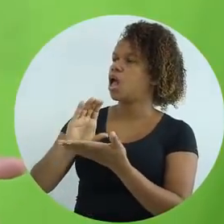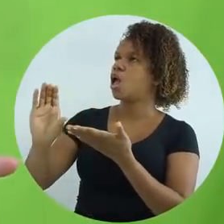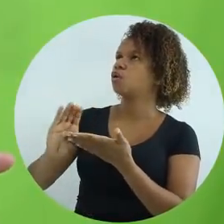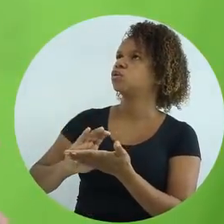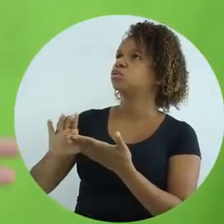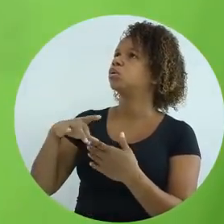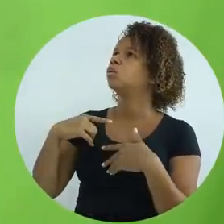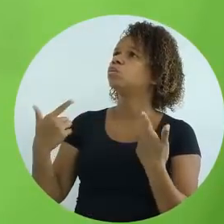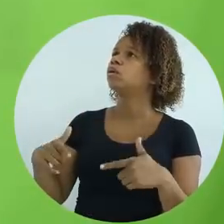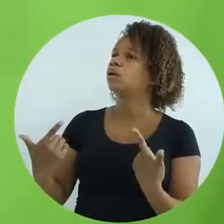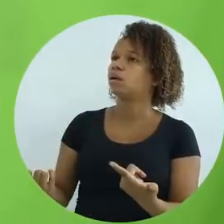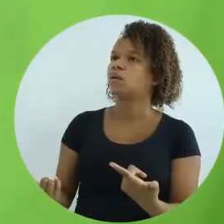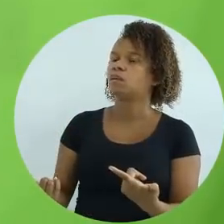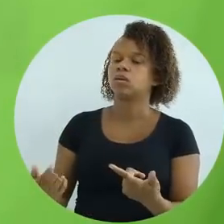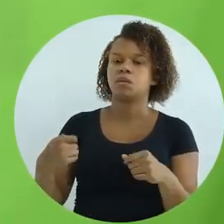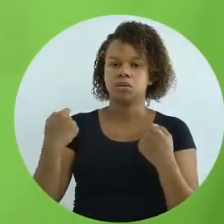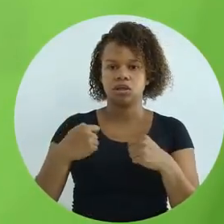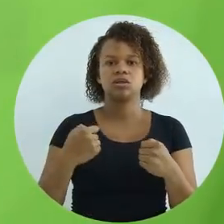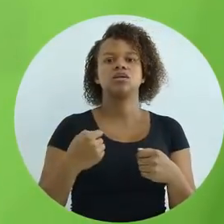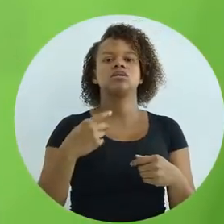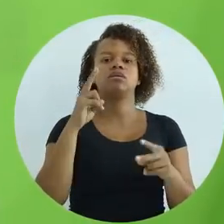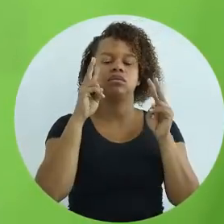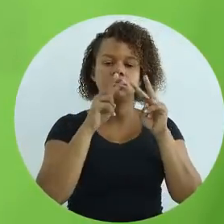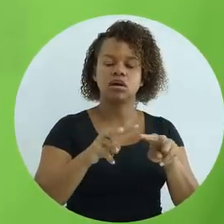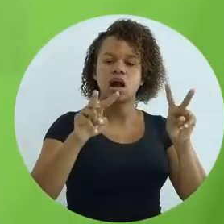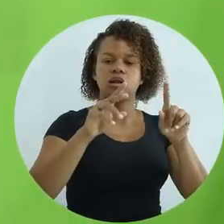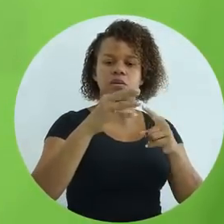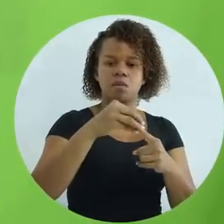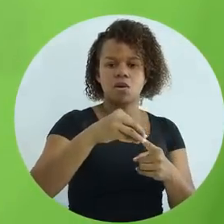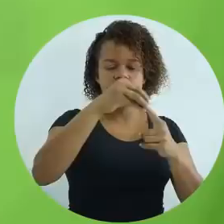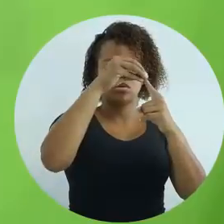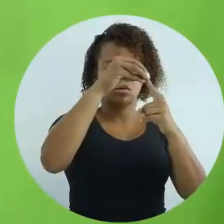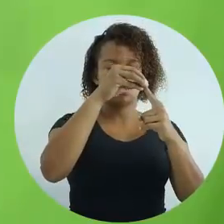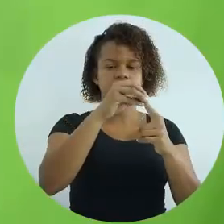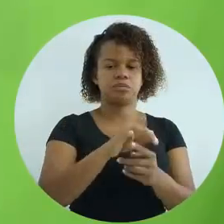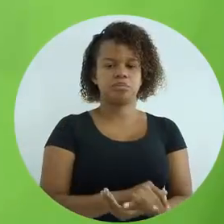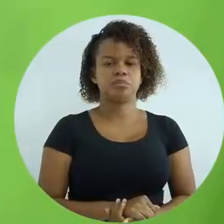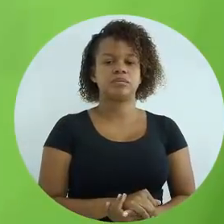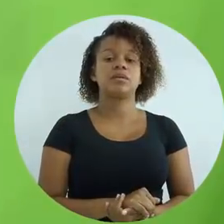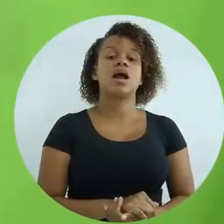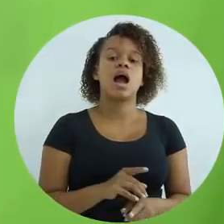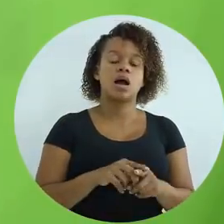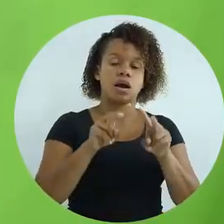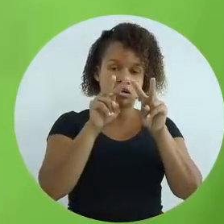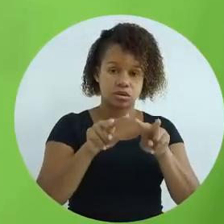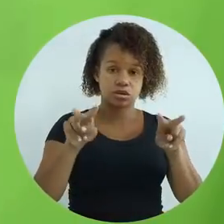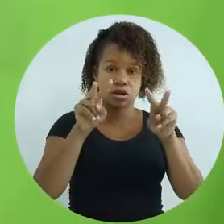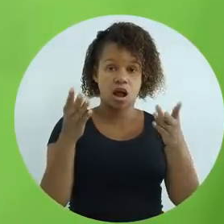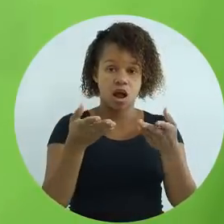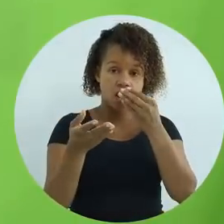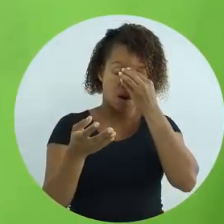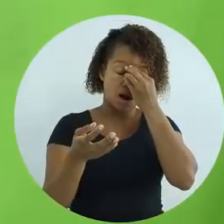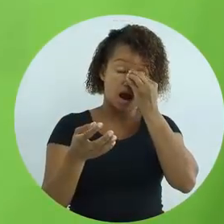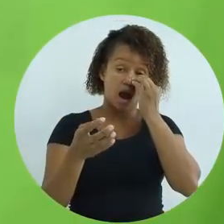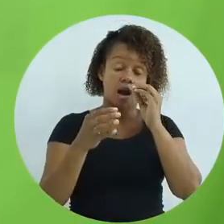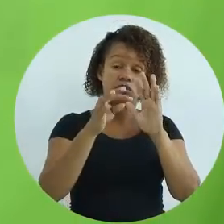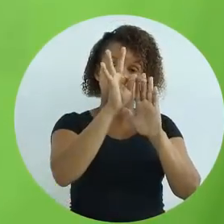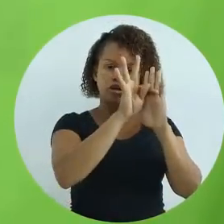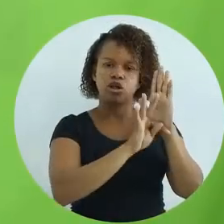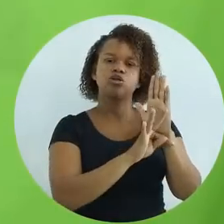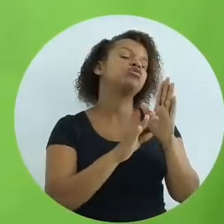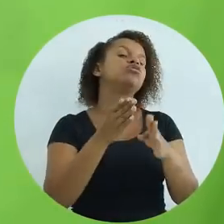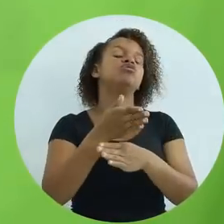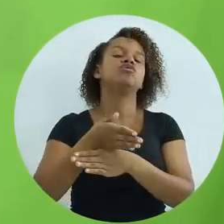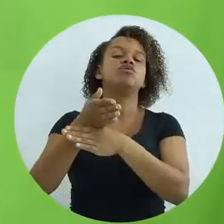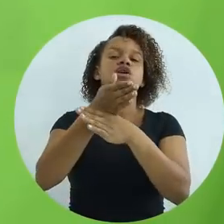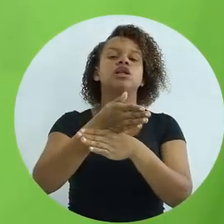não tenho. Então, eu realmente preciso alocar e priorizar esses recursos. Assistam agora a um trecho de um vídeo que eu gravei em